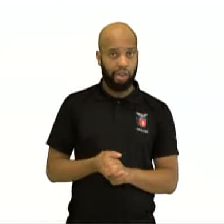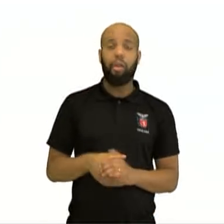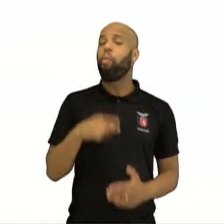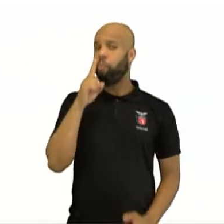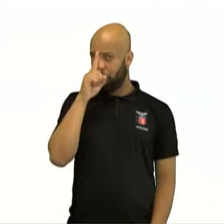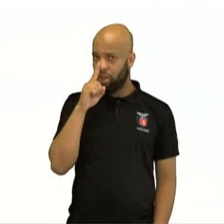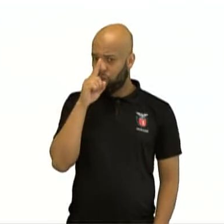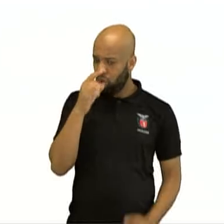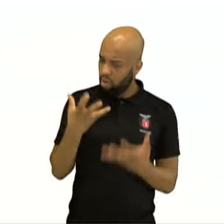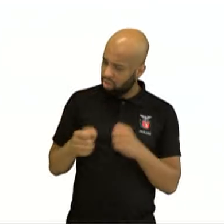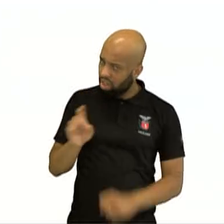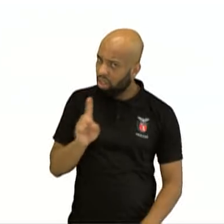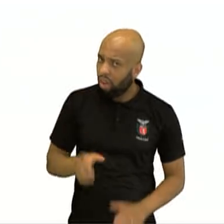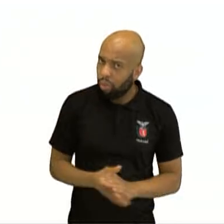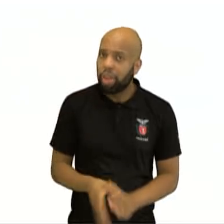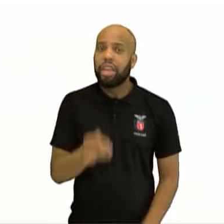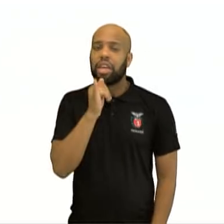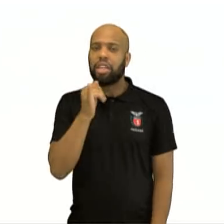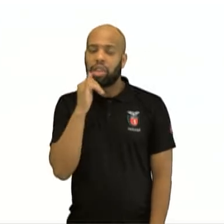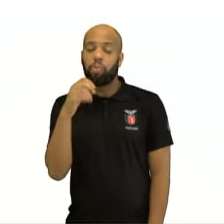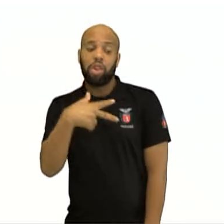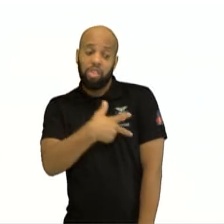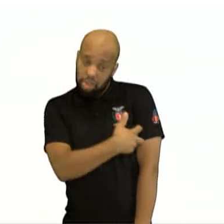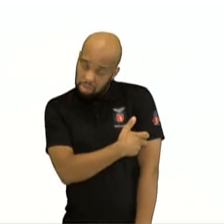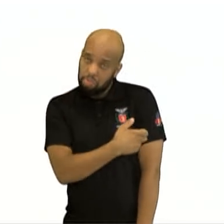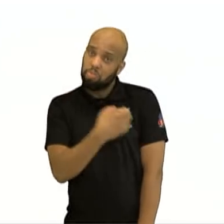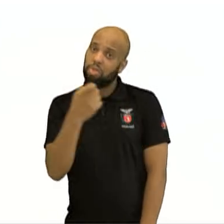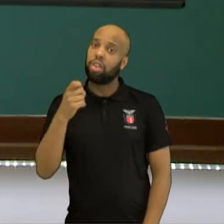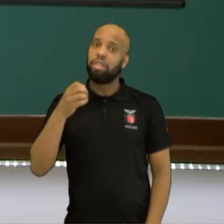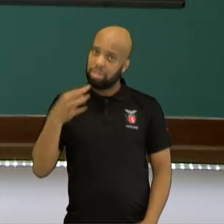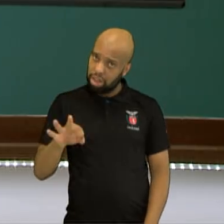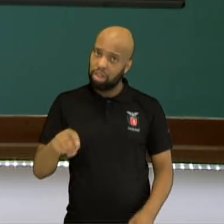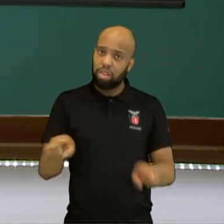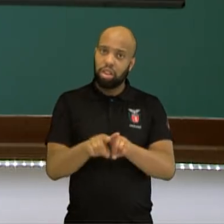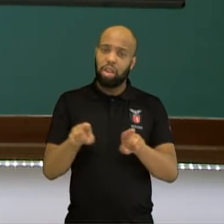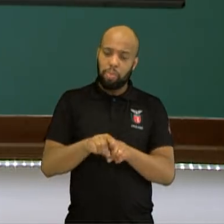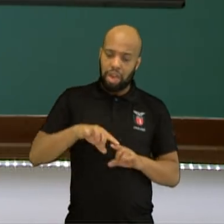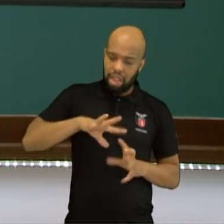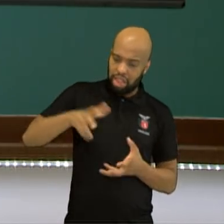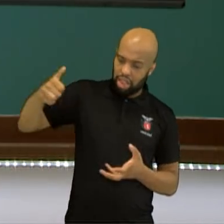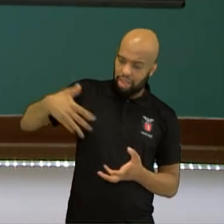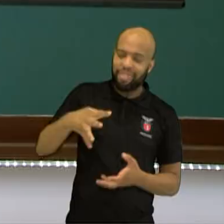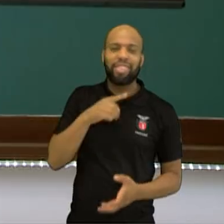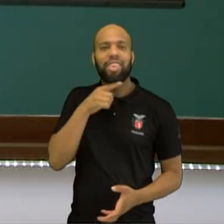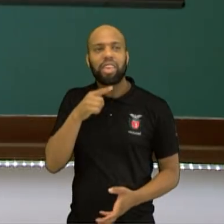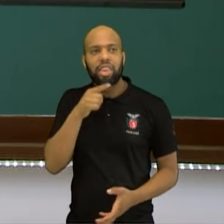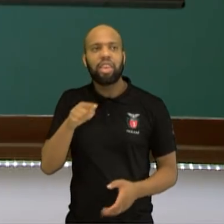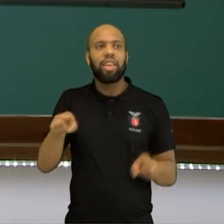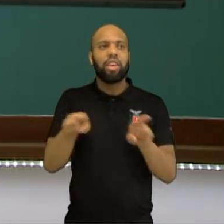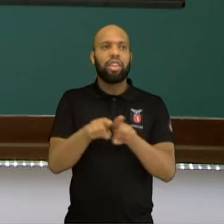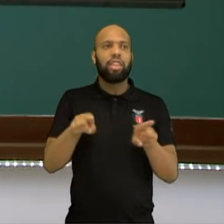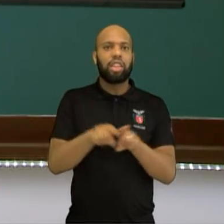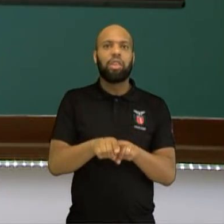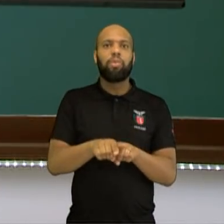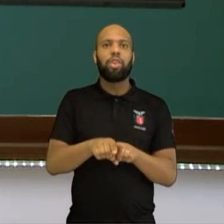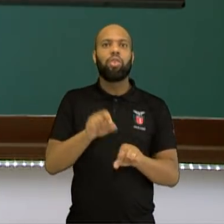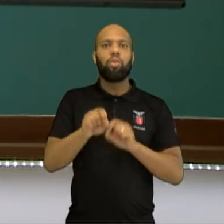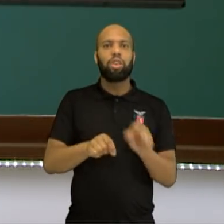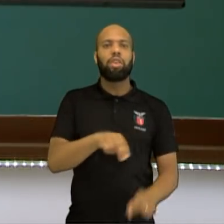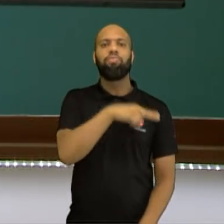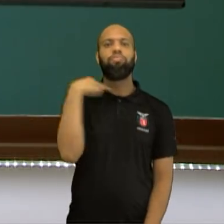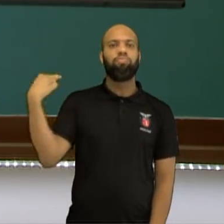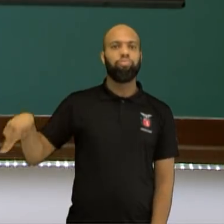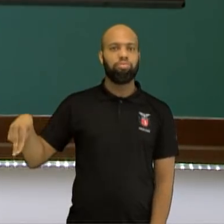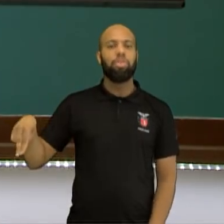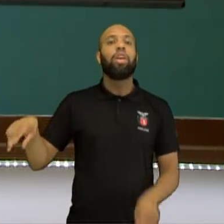exemplo, a eficácia de vacinas, o aquecimento global, a Shoah, ou seja, o Holocausto, e o